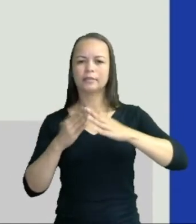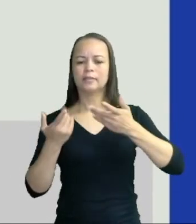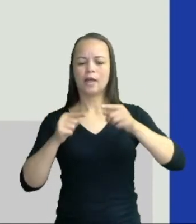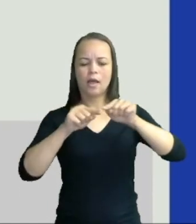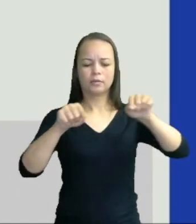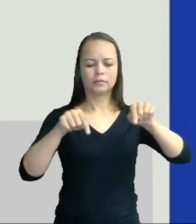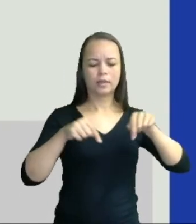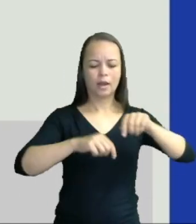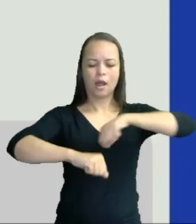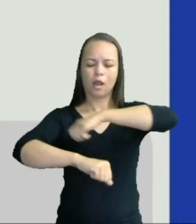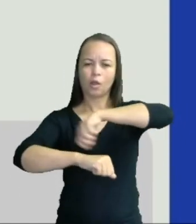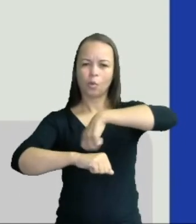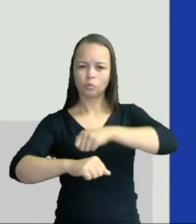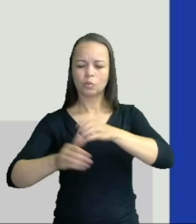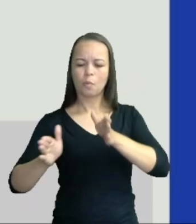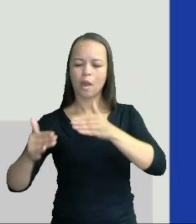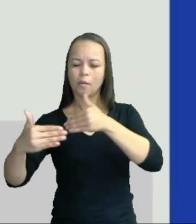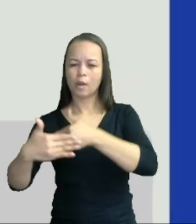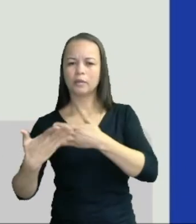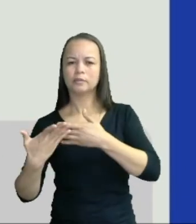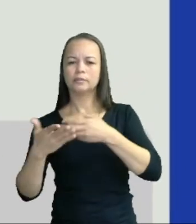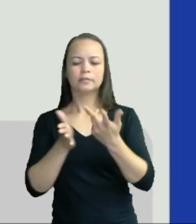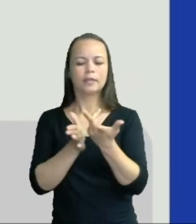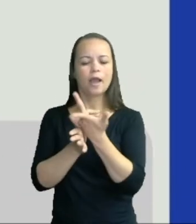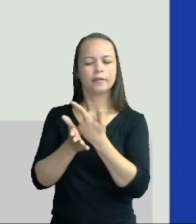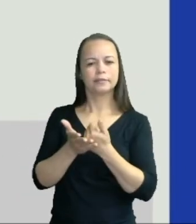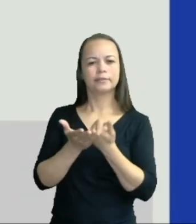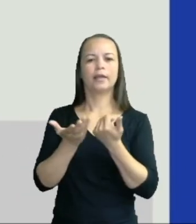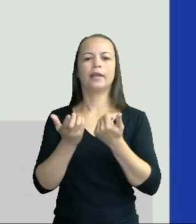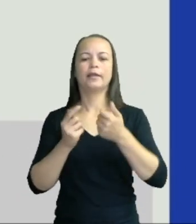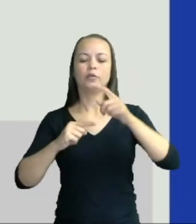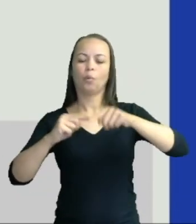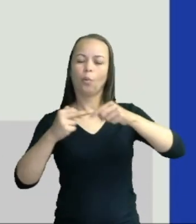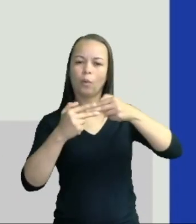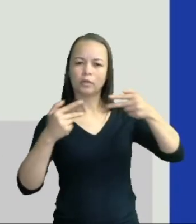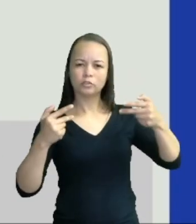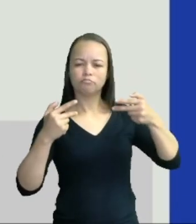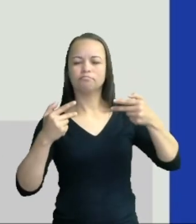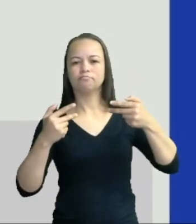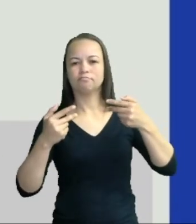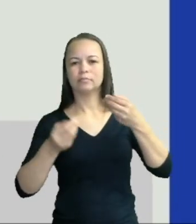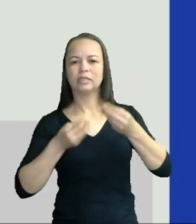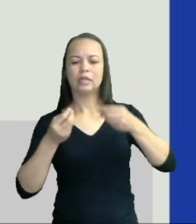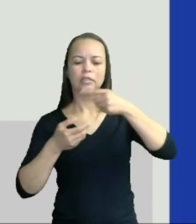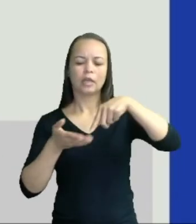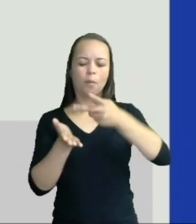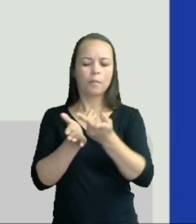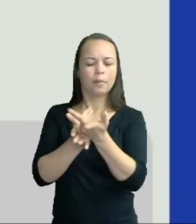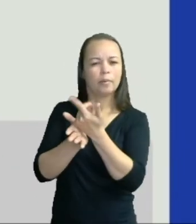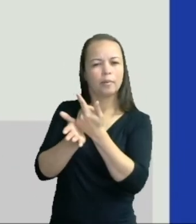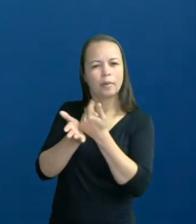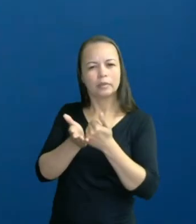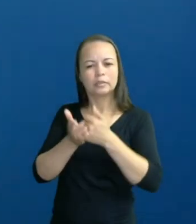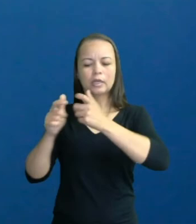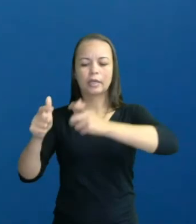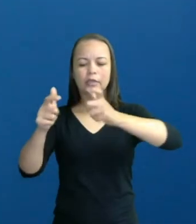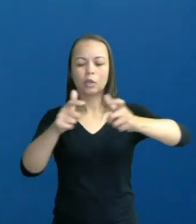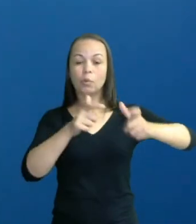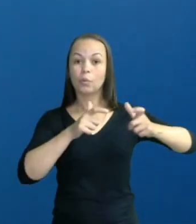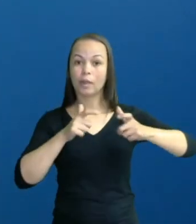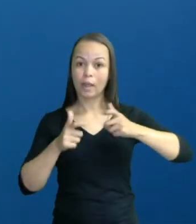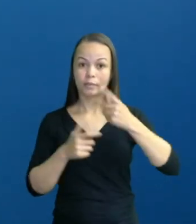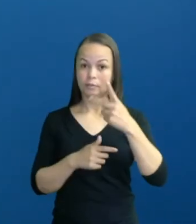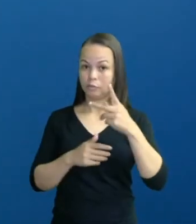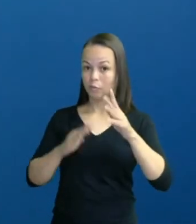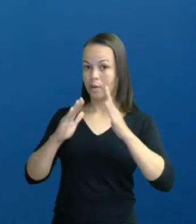né, que é um trabalho em casa, o home office, tá certo? Aí, tia Raquel traz agora um desafio para você, tá certo?